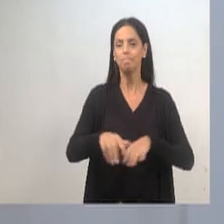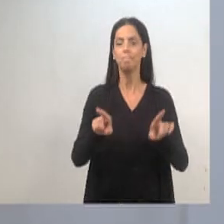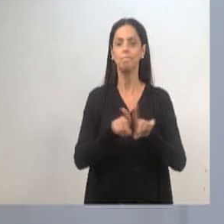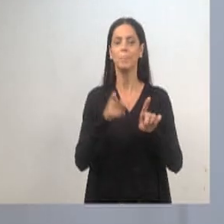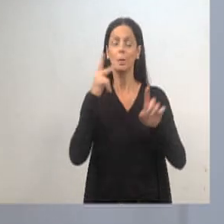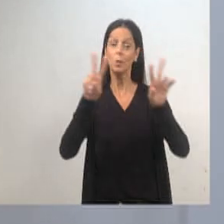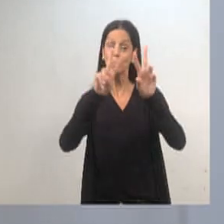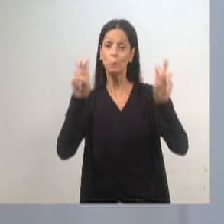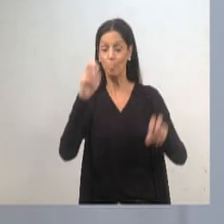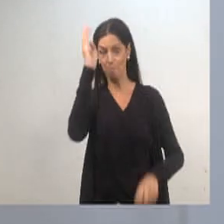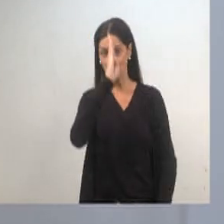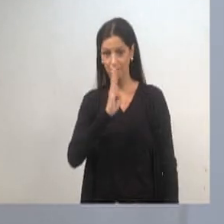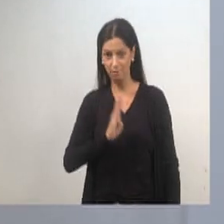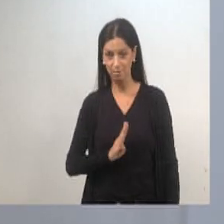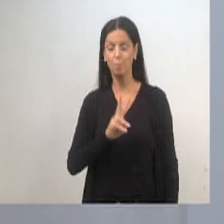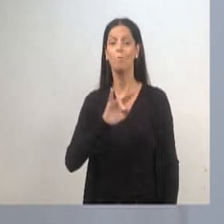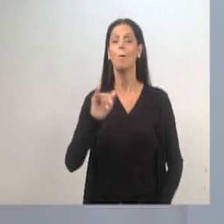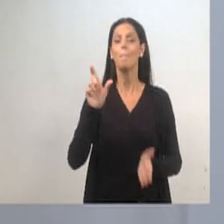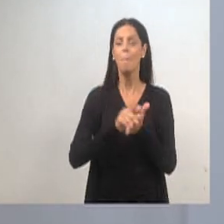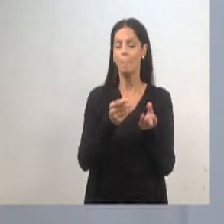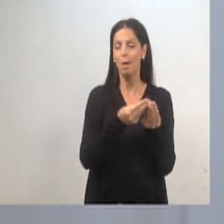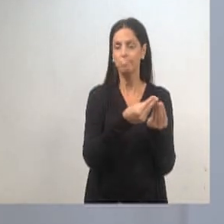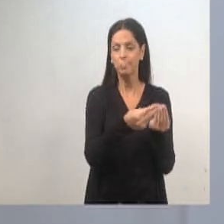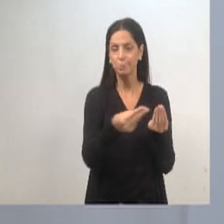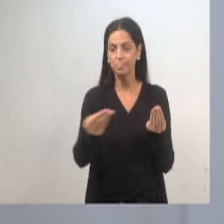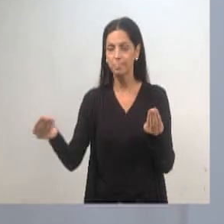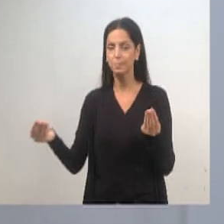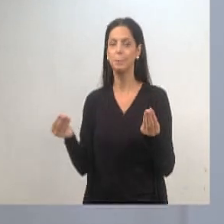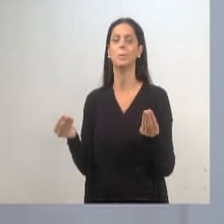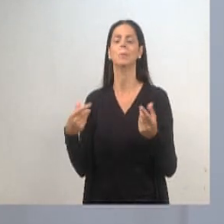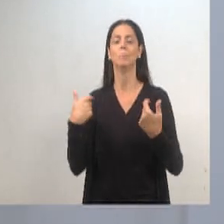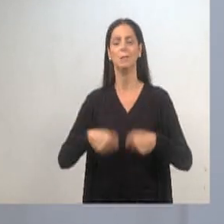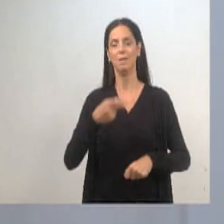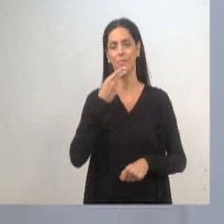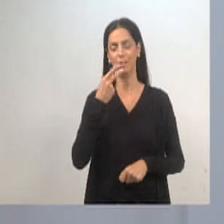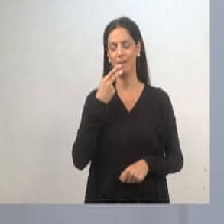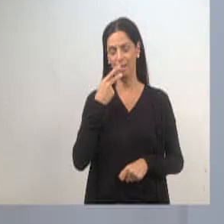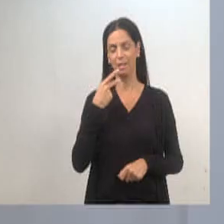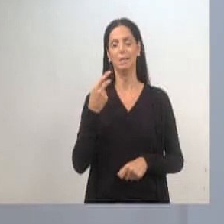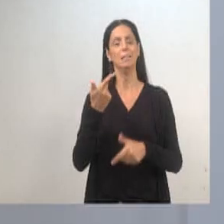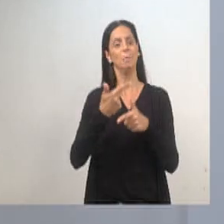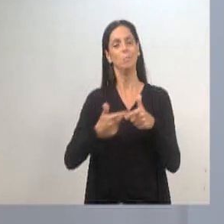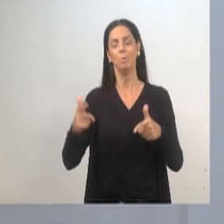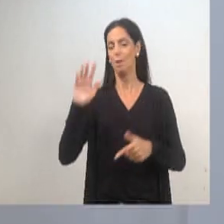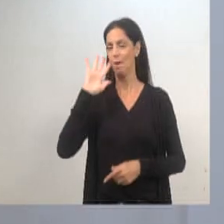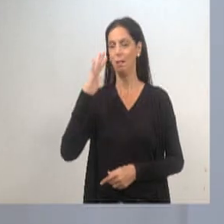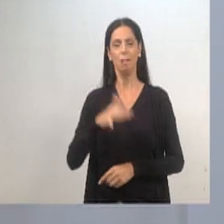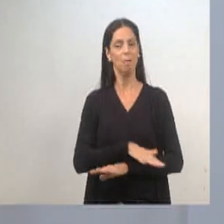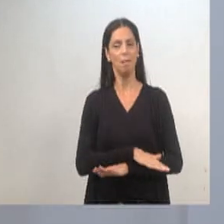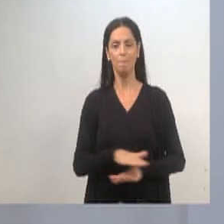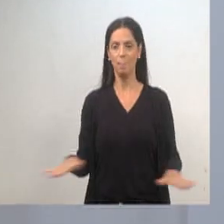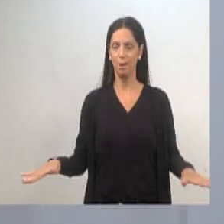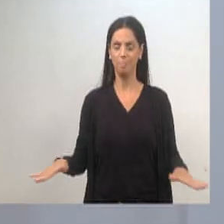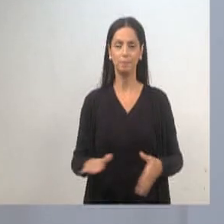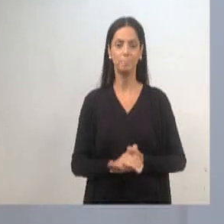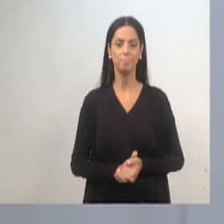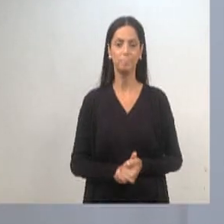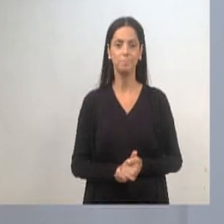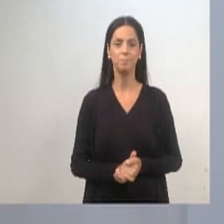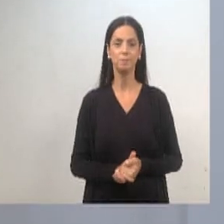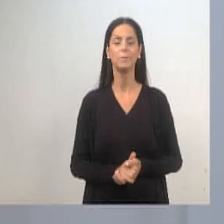Brasil, estaremos aí entregando esses panfletos que precisamos falar hoje, que precisa acabar este governo. Precisamos falar sobre